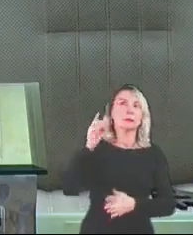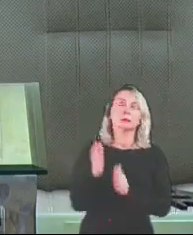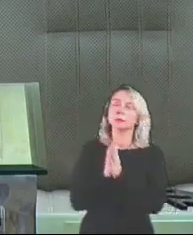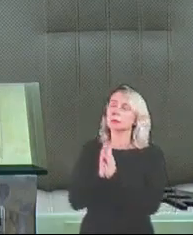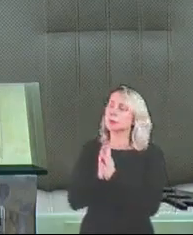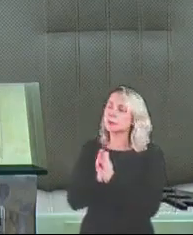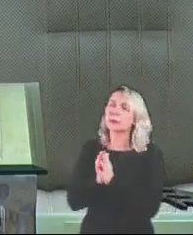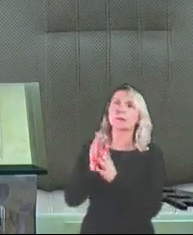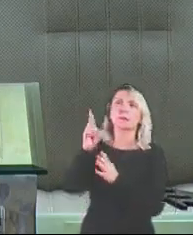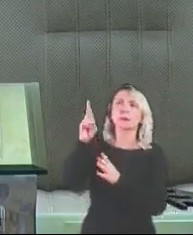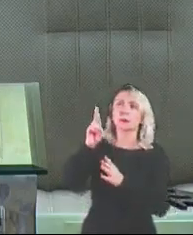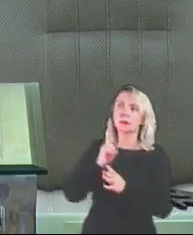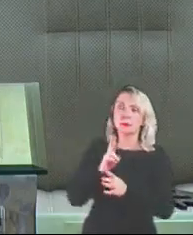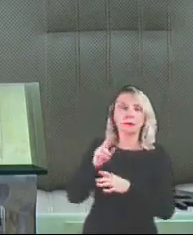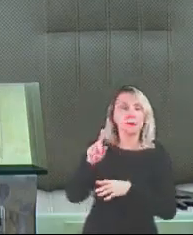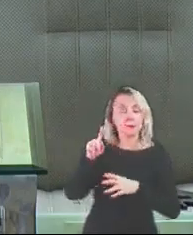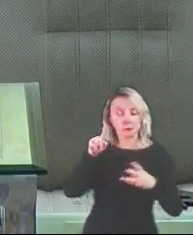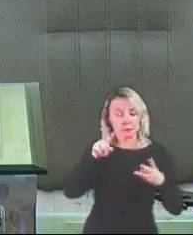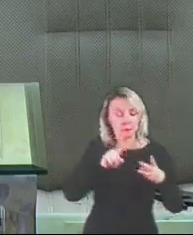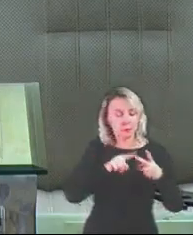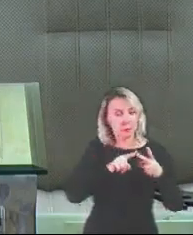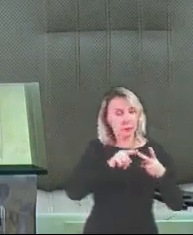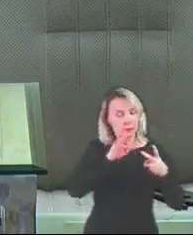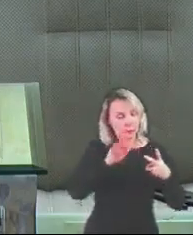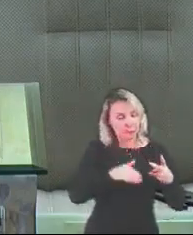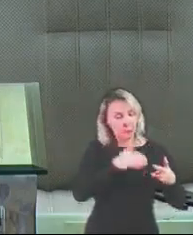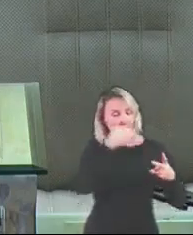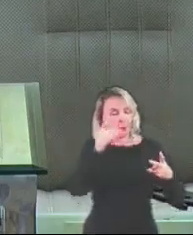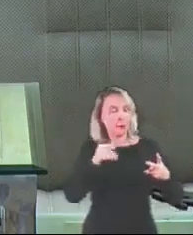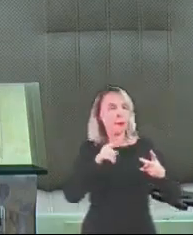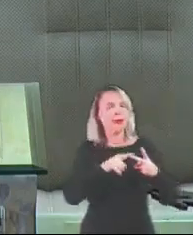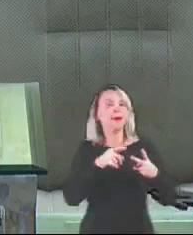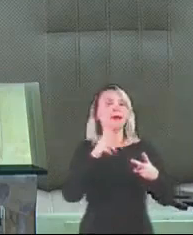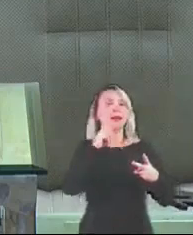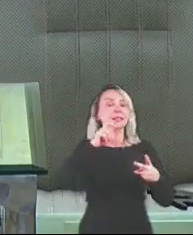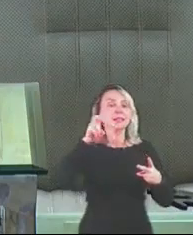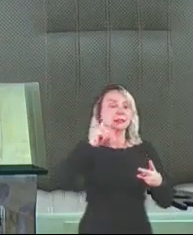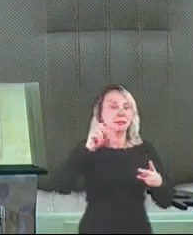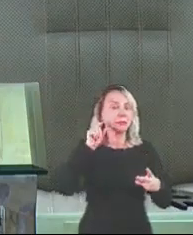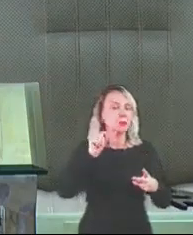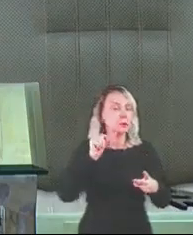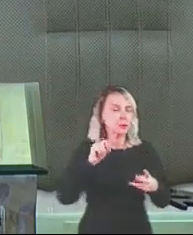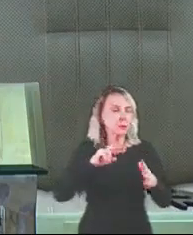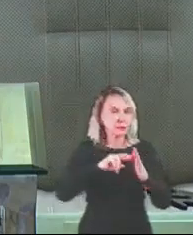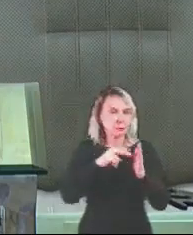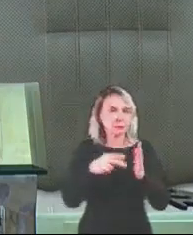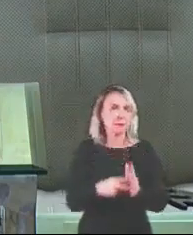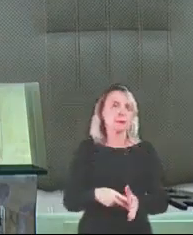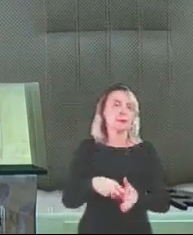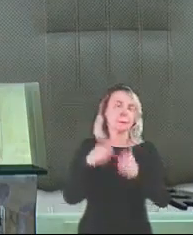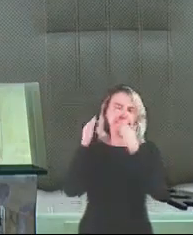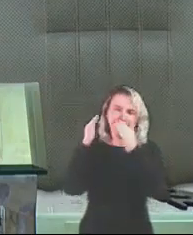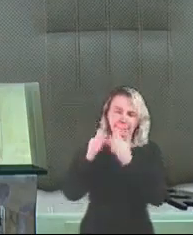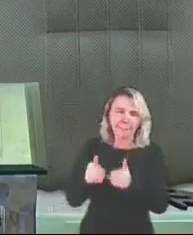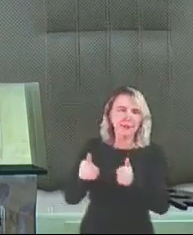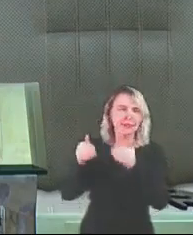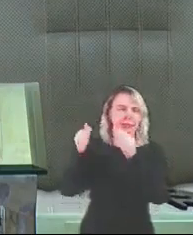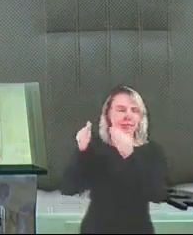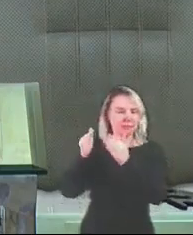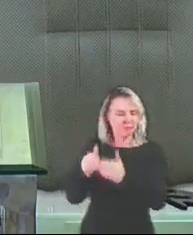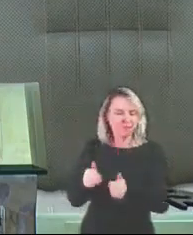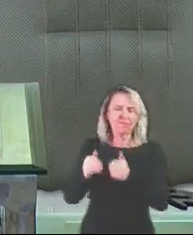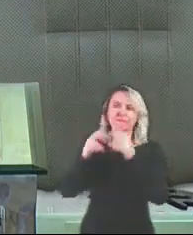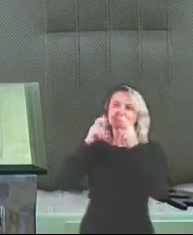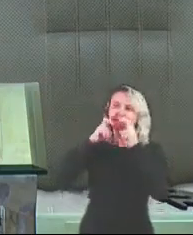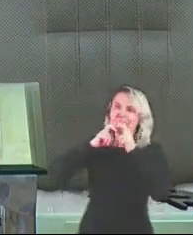responda. E ele vai dizer que o segundo passo é o clamor. O que é clamar? Clamar é pedir com instância. A oração, ela vai cada vez mais